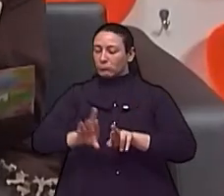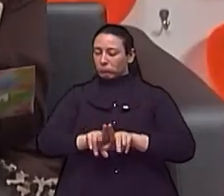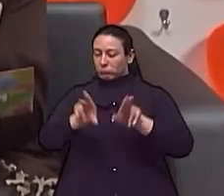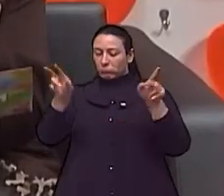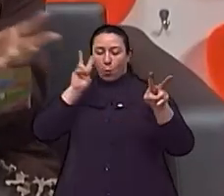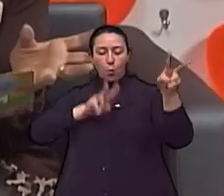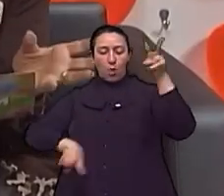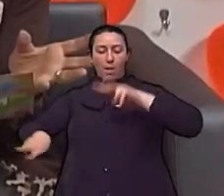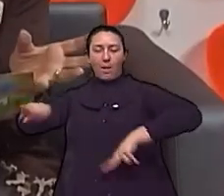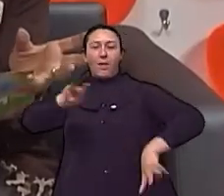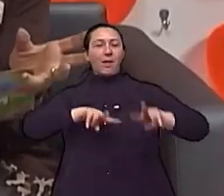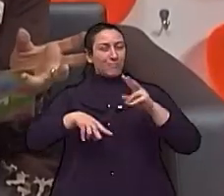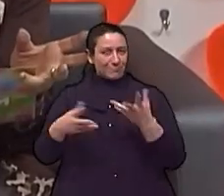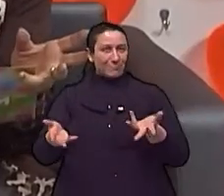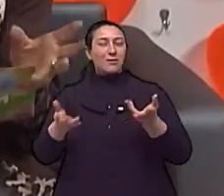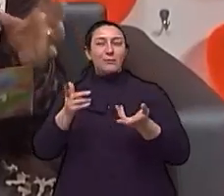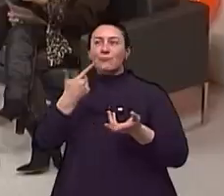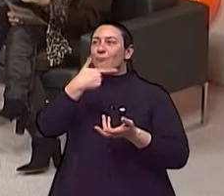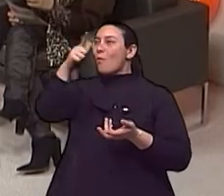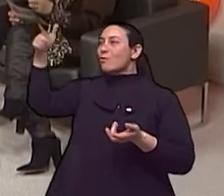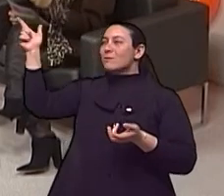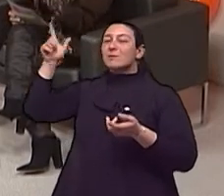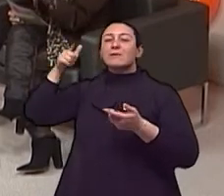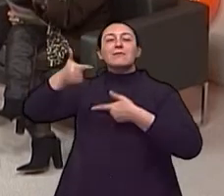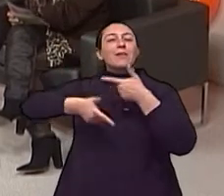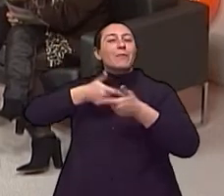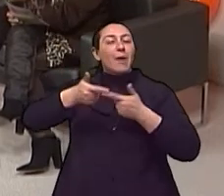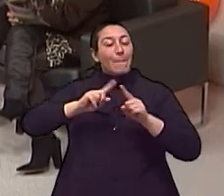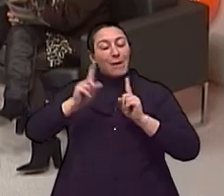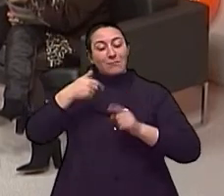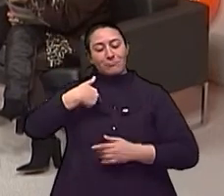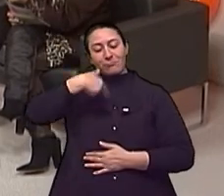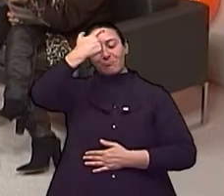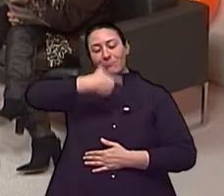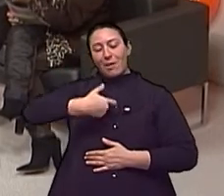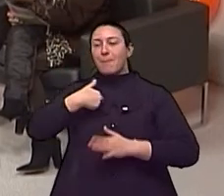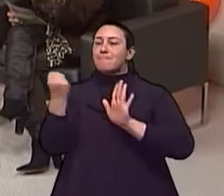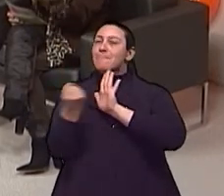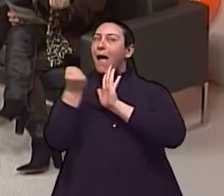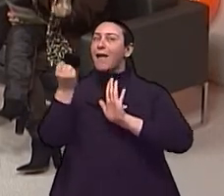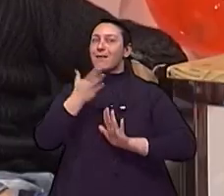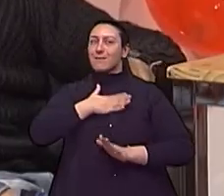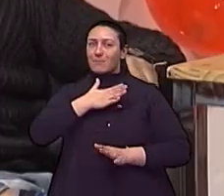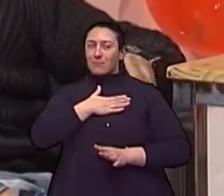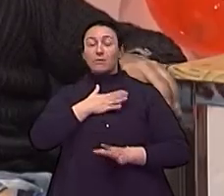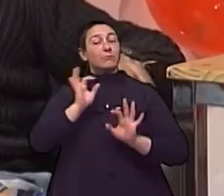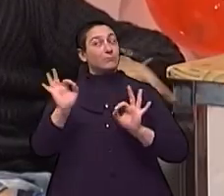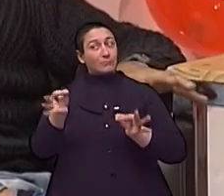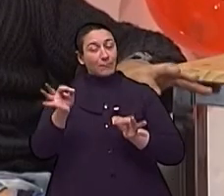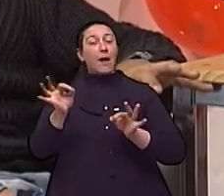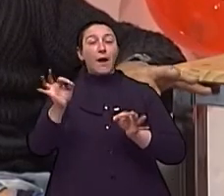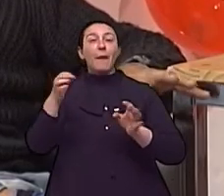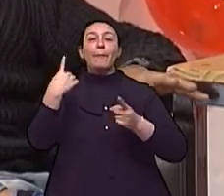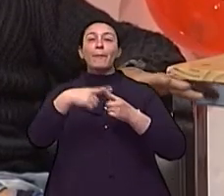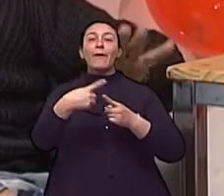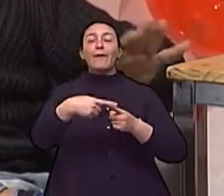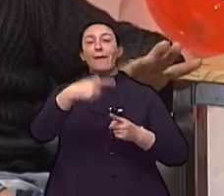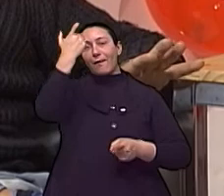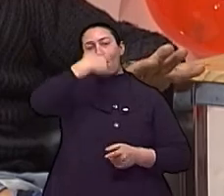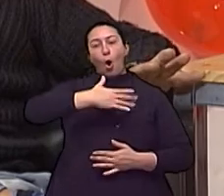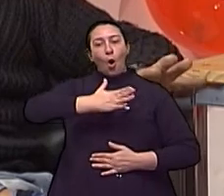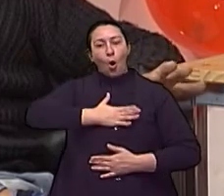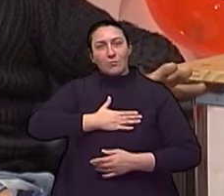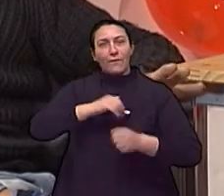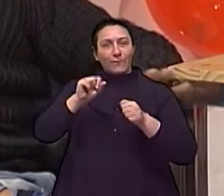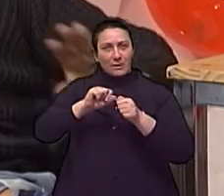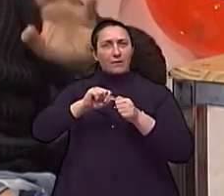celular alhos todos já fizeram mas de buscar a sua marca pessoal lá o óbvio não pode ser uma linha de montagem né